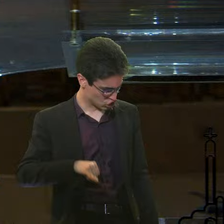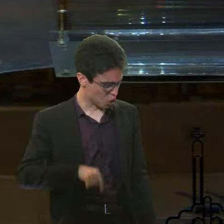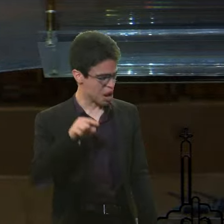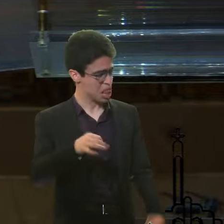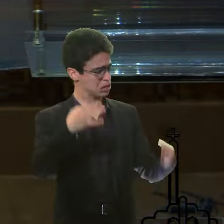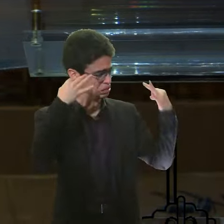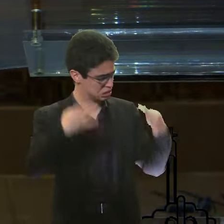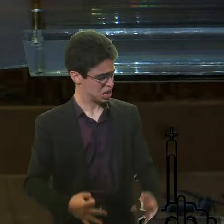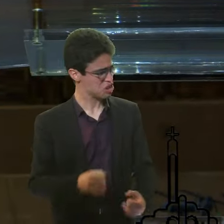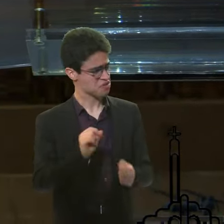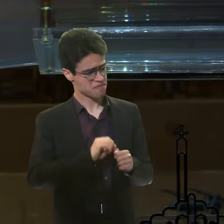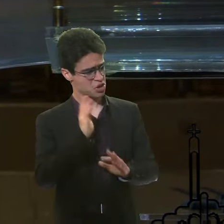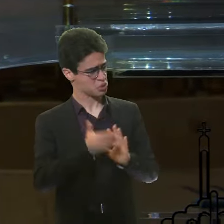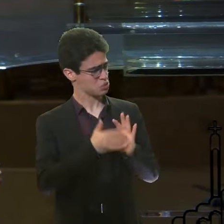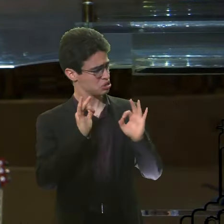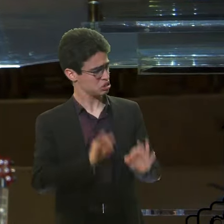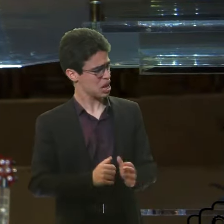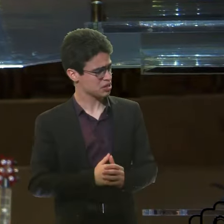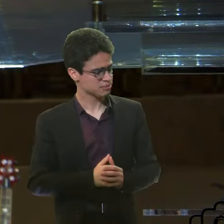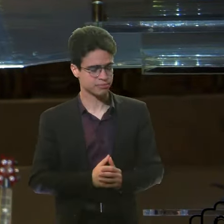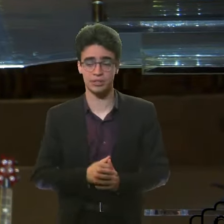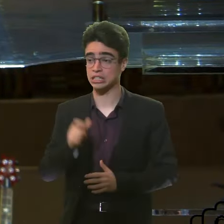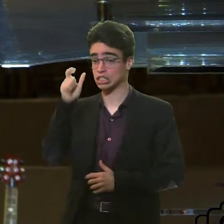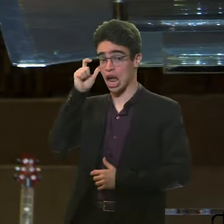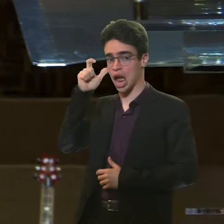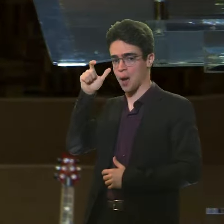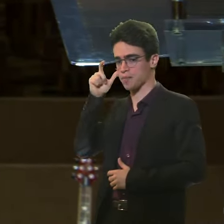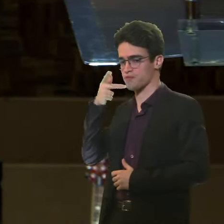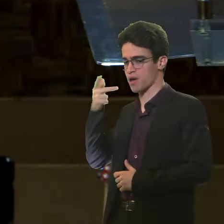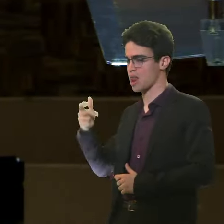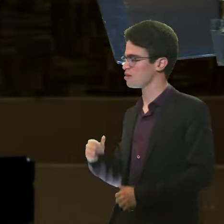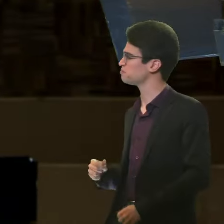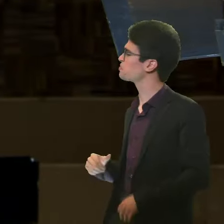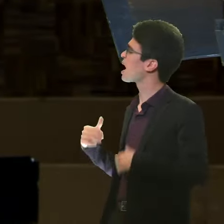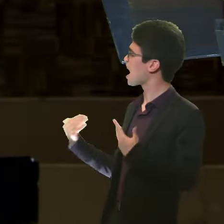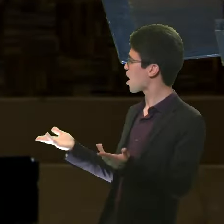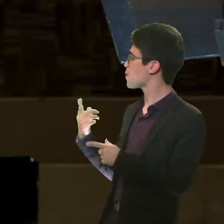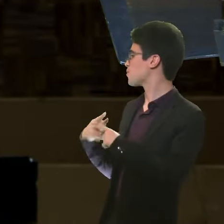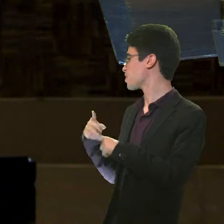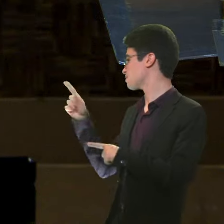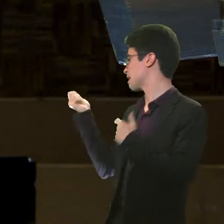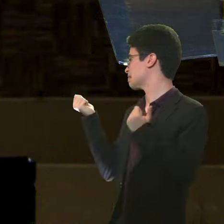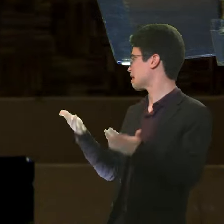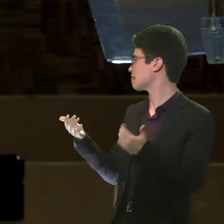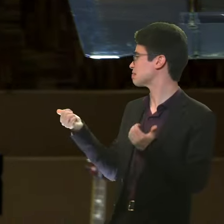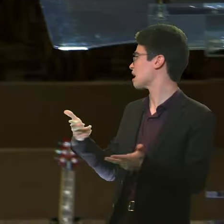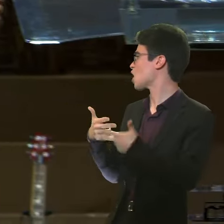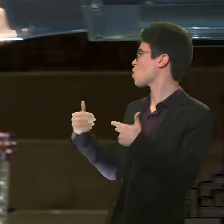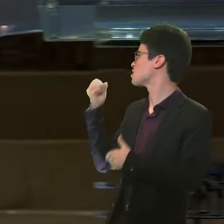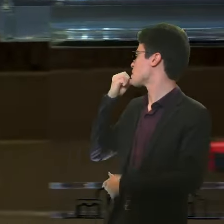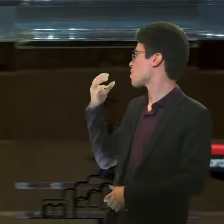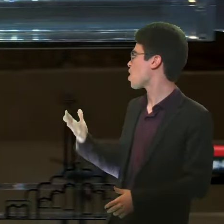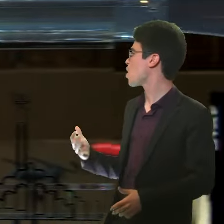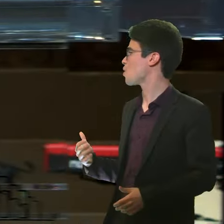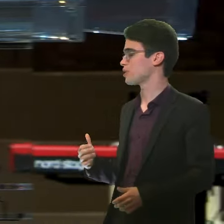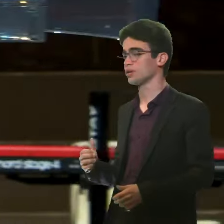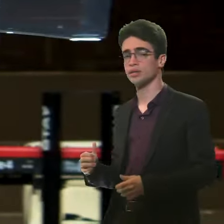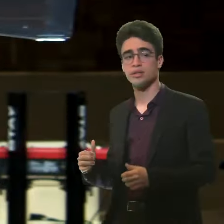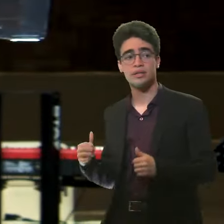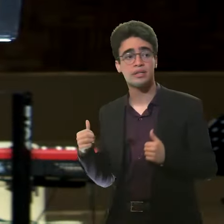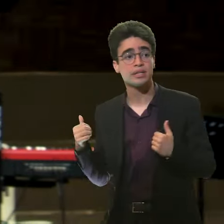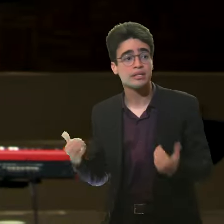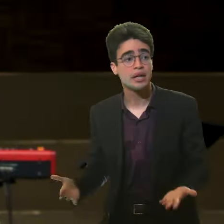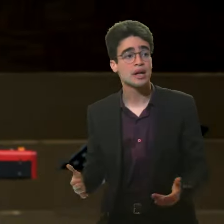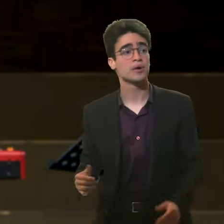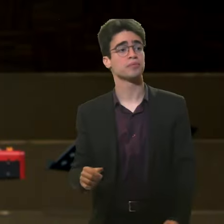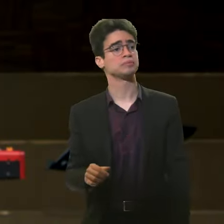diz assim: mas é porque você o cercou, é porque você dá coisas boas para ele. E ali então Deus permite que